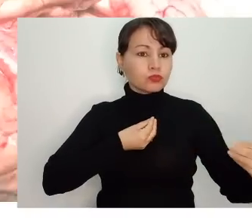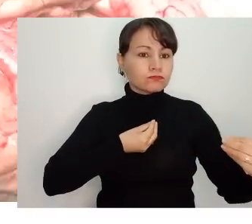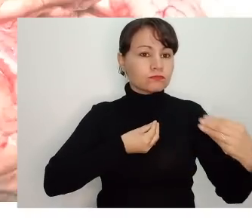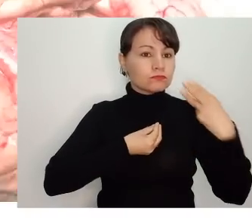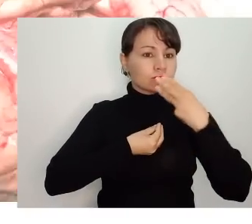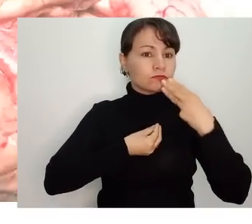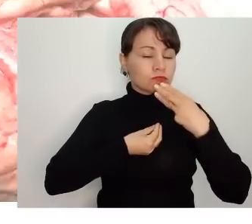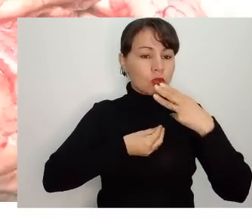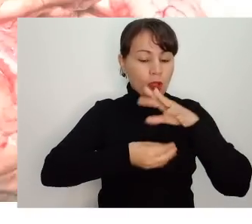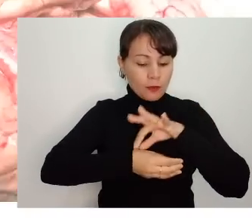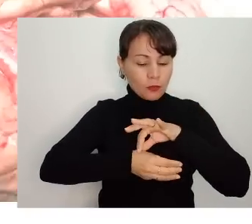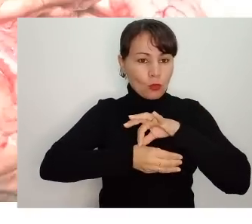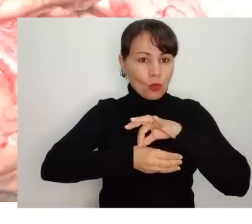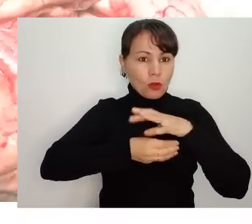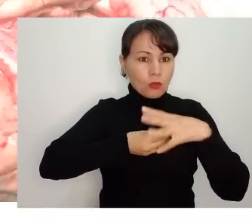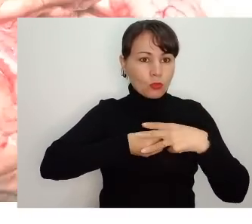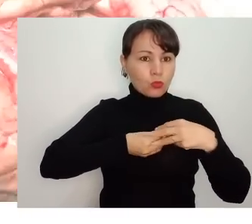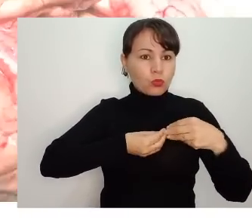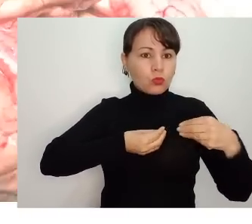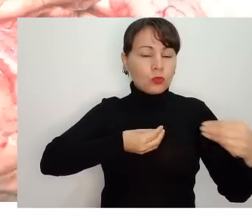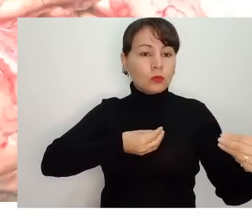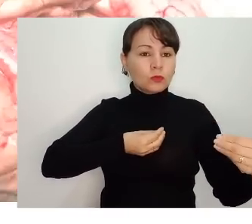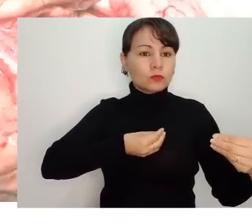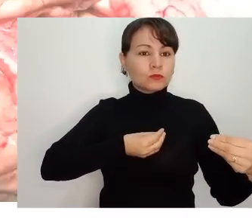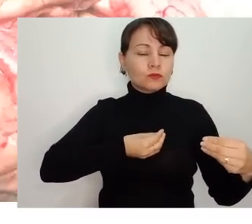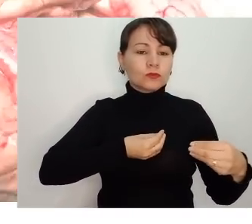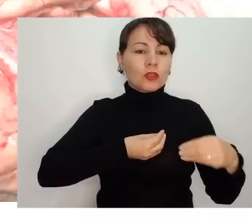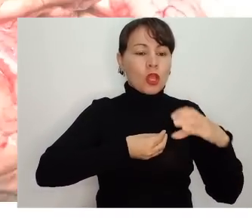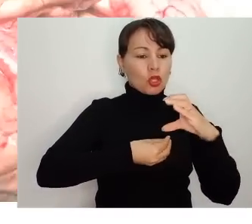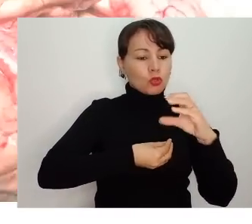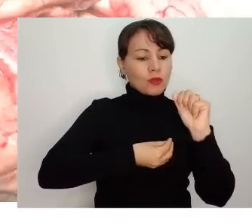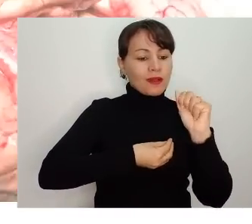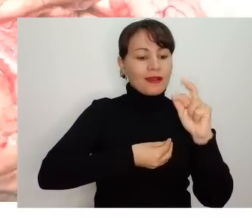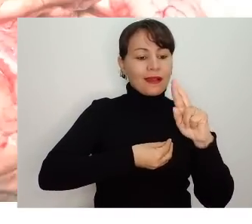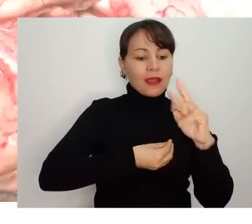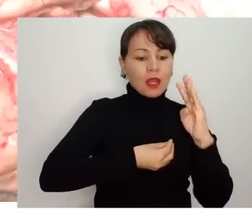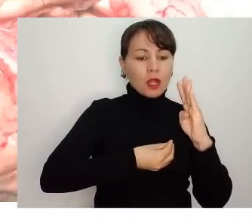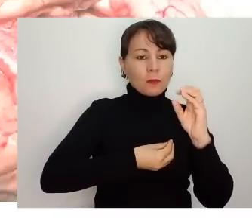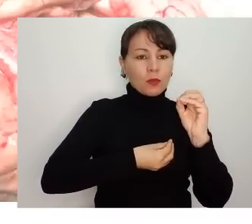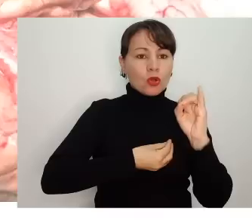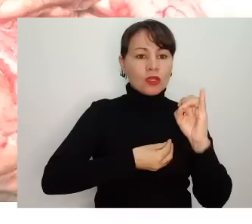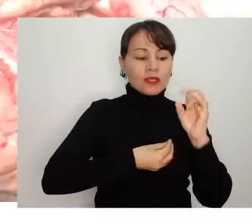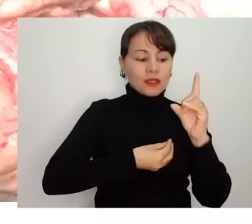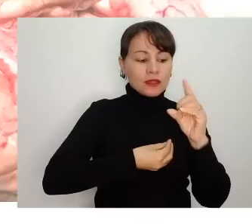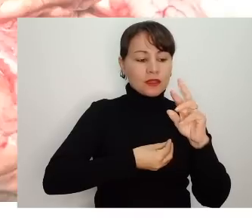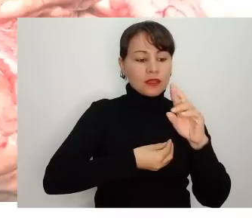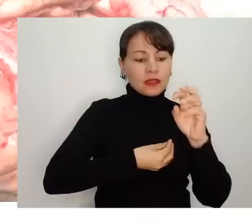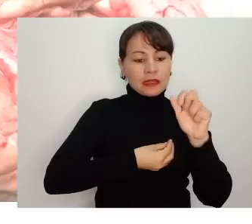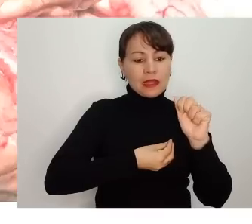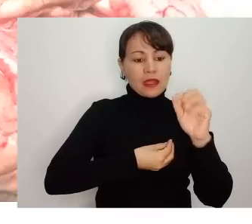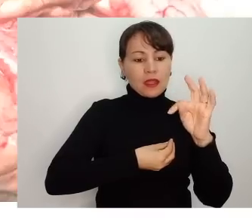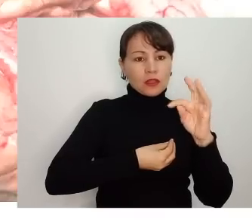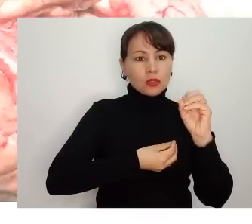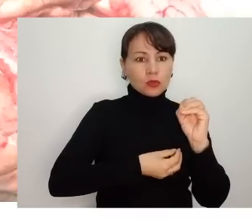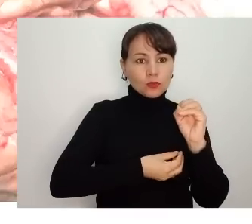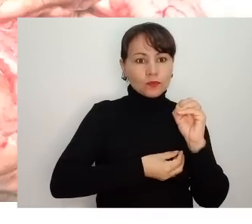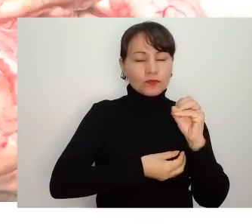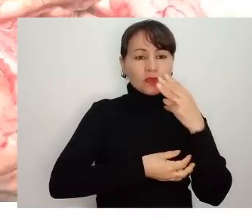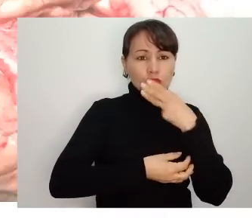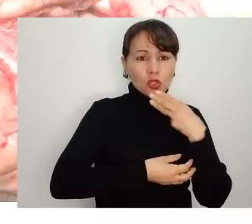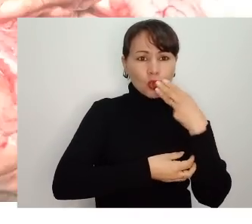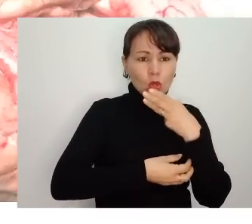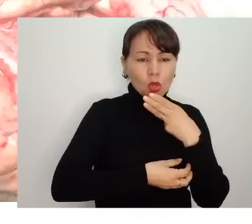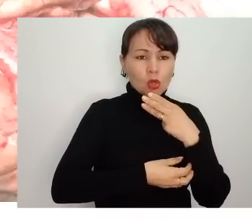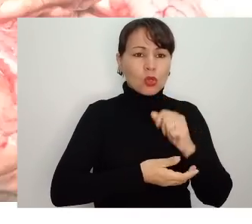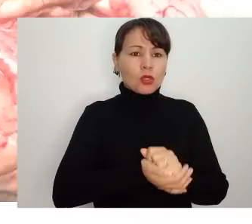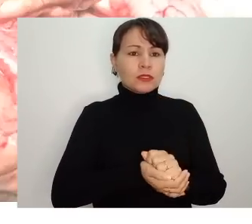retirada de moléculas da síntese dos carboidratos. Então, nós nos alimentamos de carboidratos, de